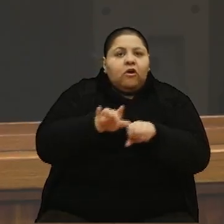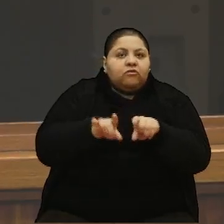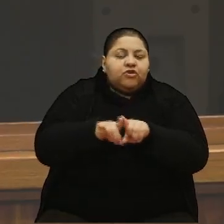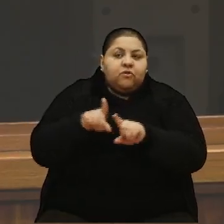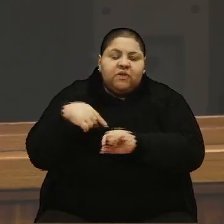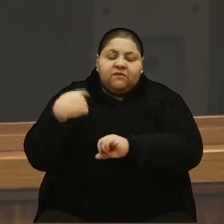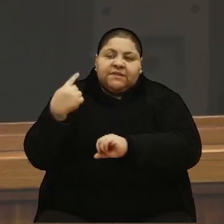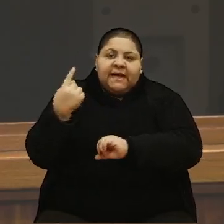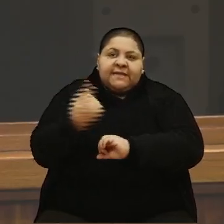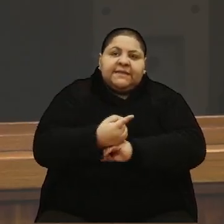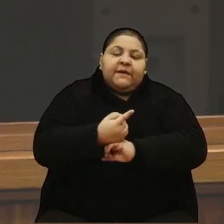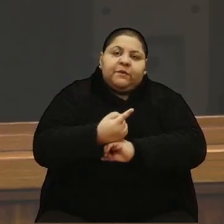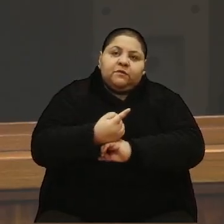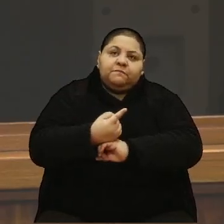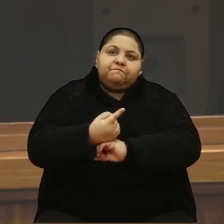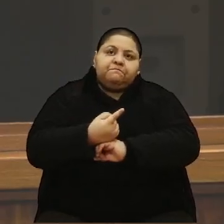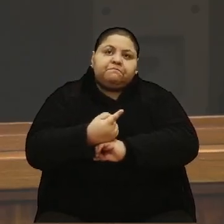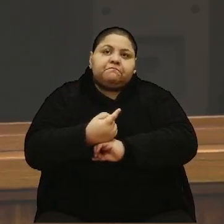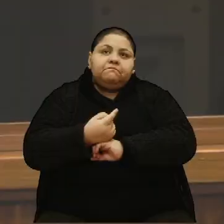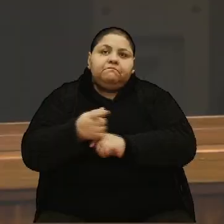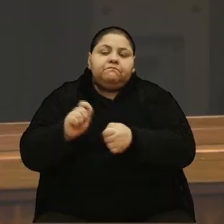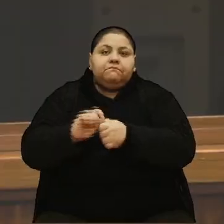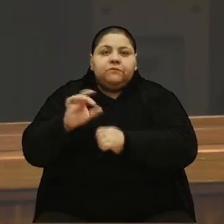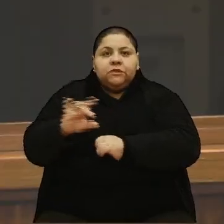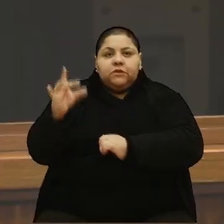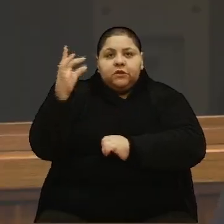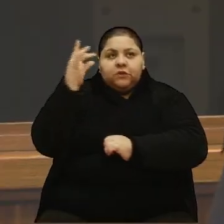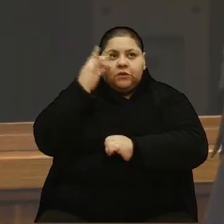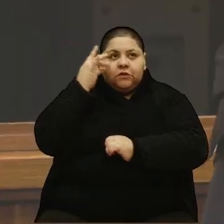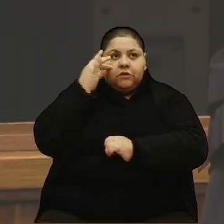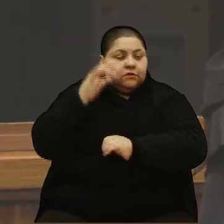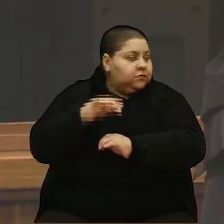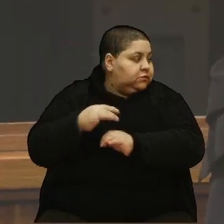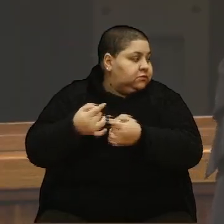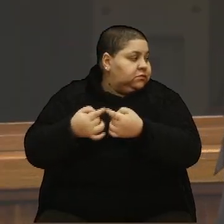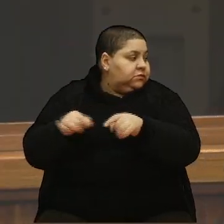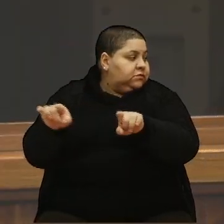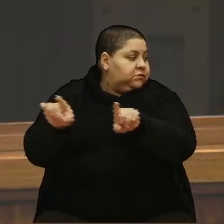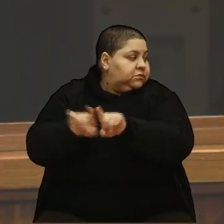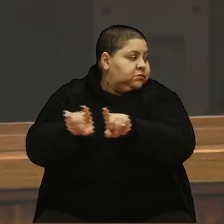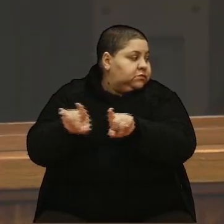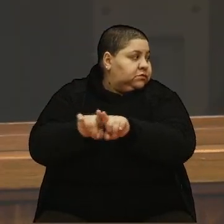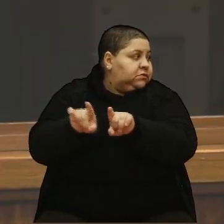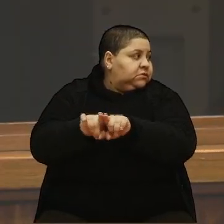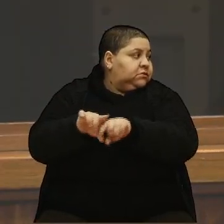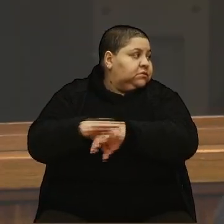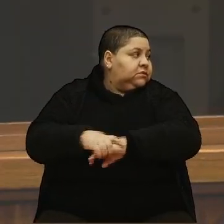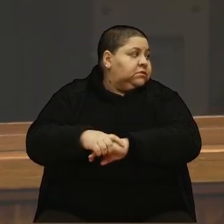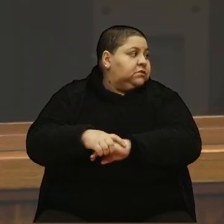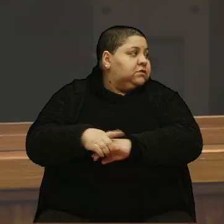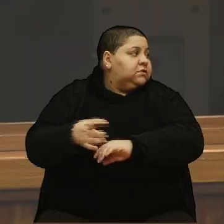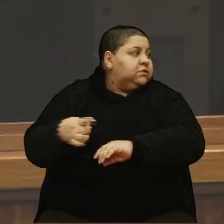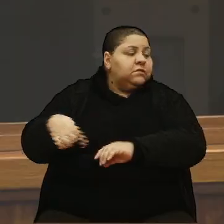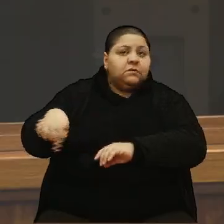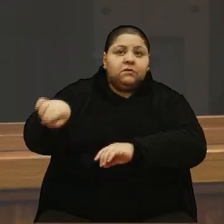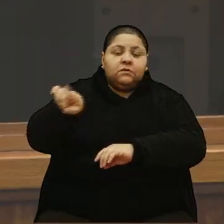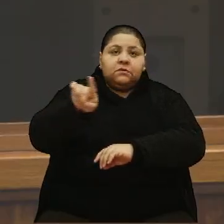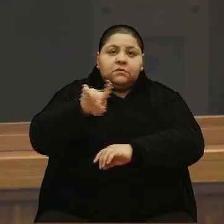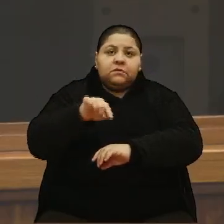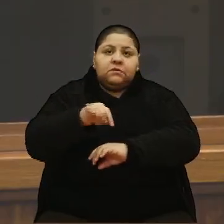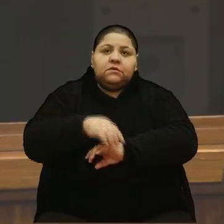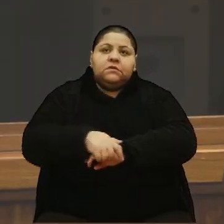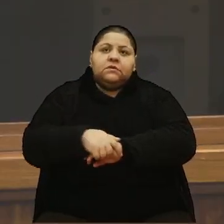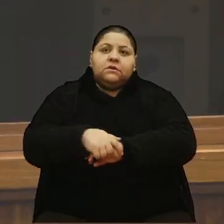a todos que possam se fazer presente. E, por fim, eu também não posso deixar de falar aqui de